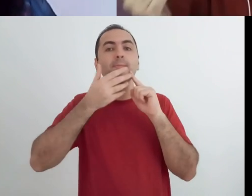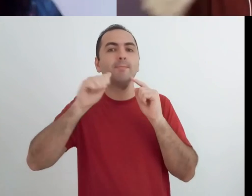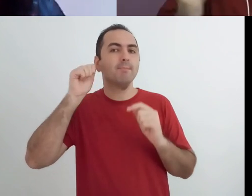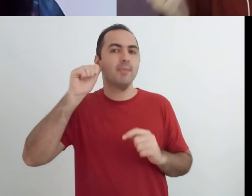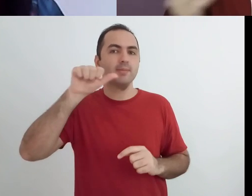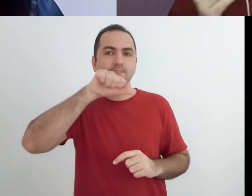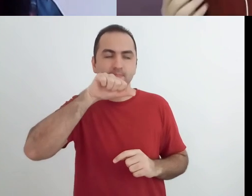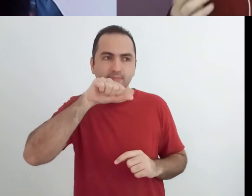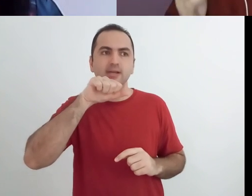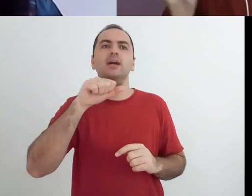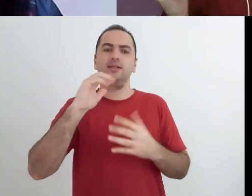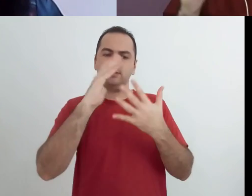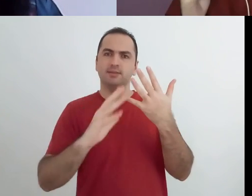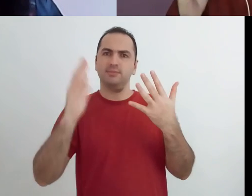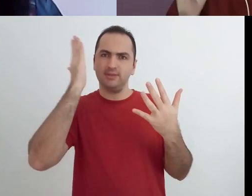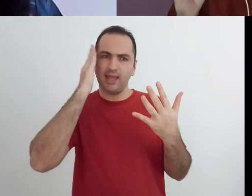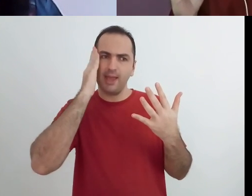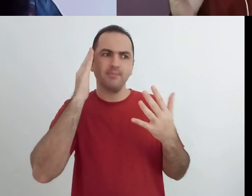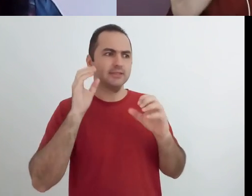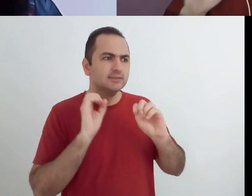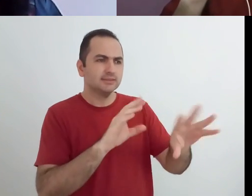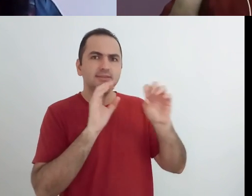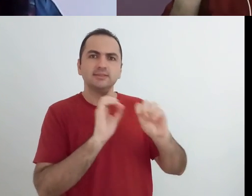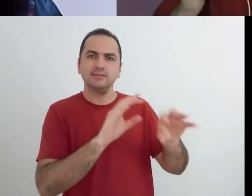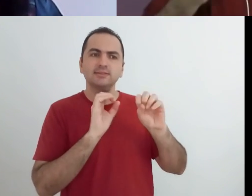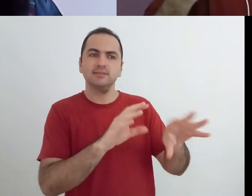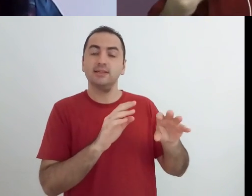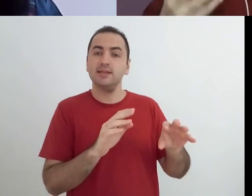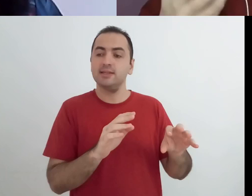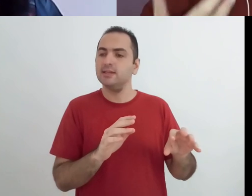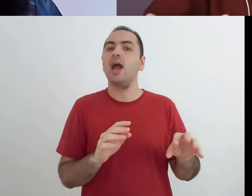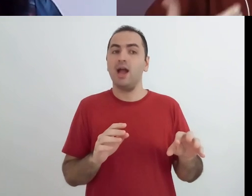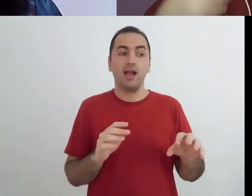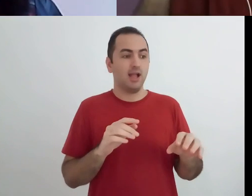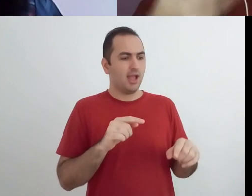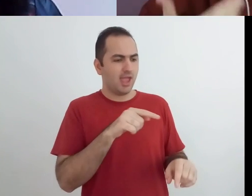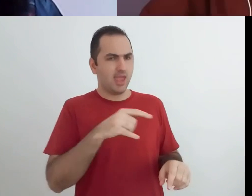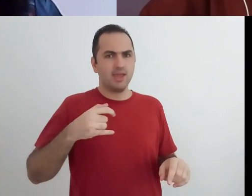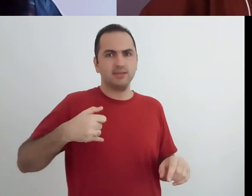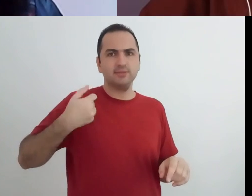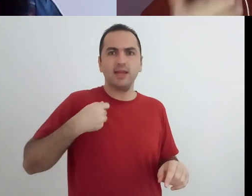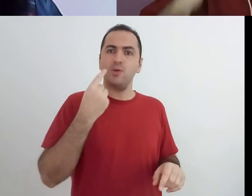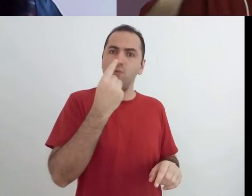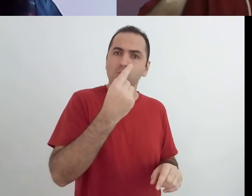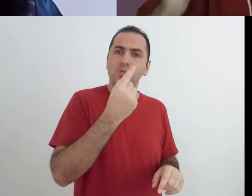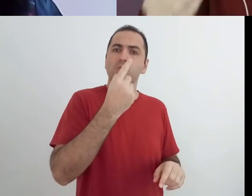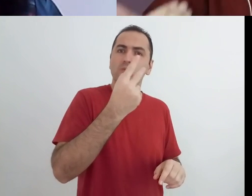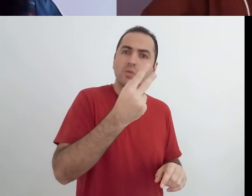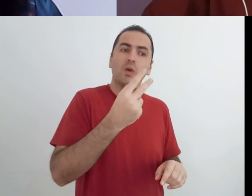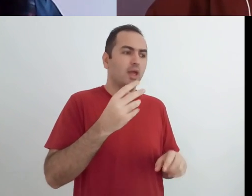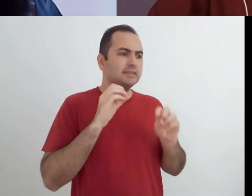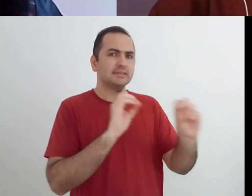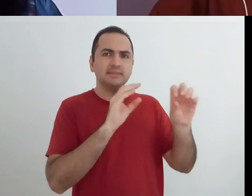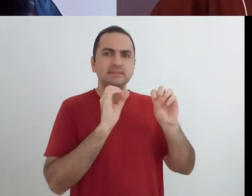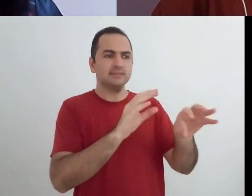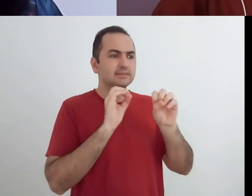ou assim, claro, com as limitações da questão da audição, né? Mas na questão do conhecimento de mundo que seria possível para ela, é praticamente igual,